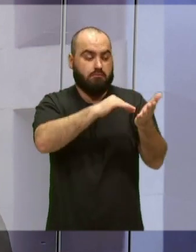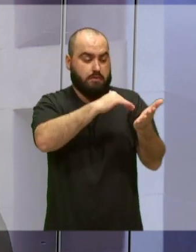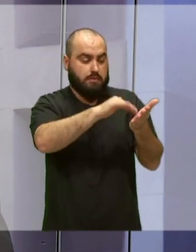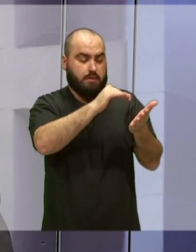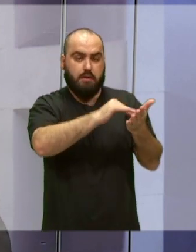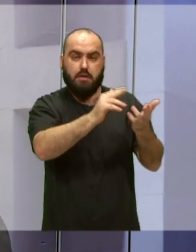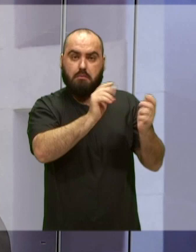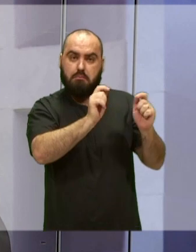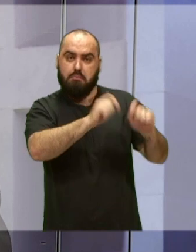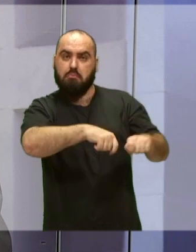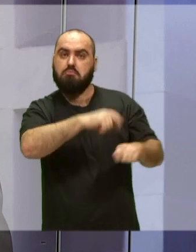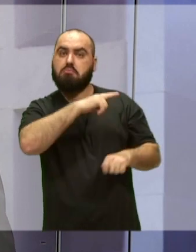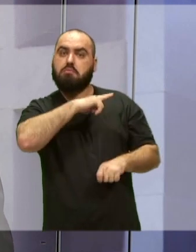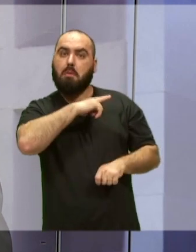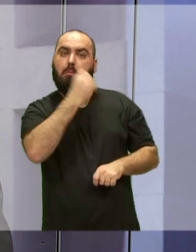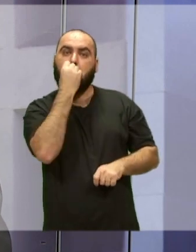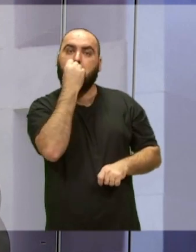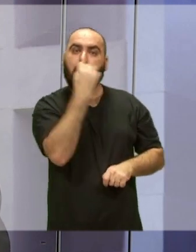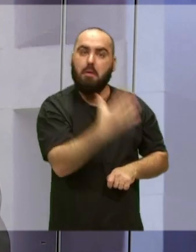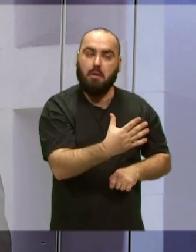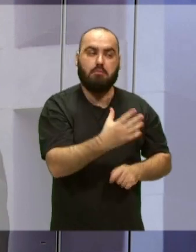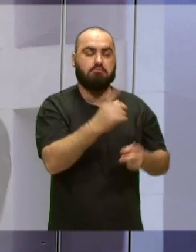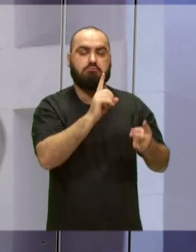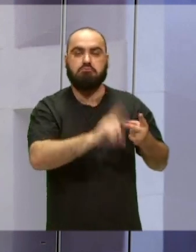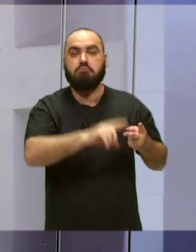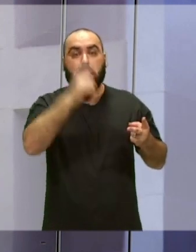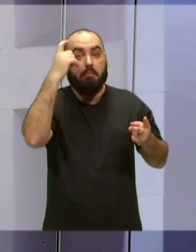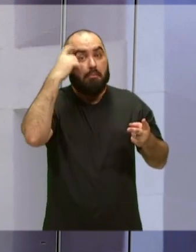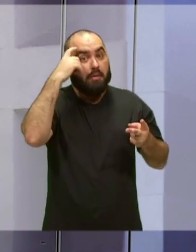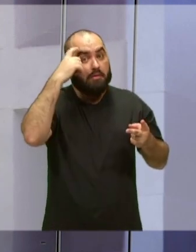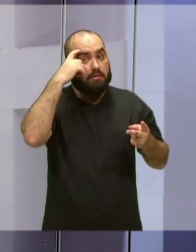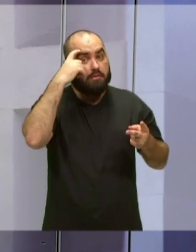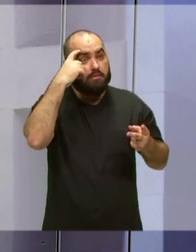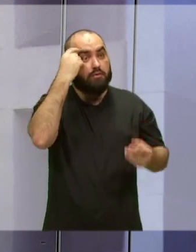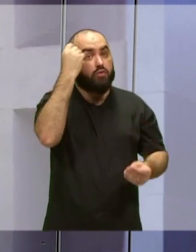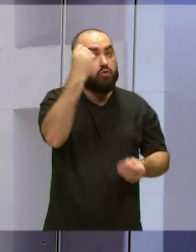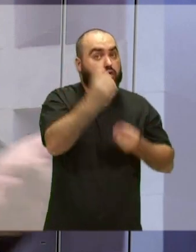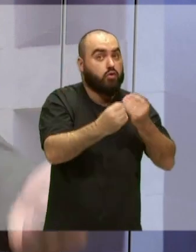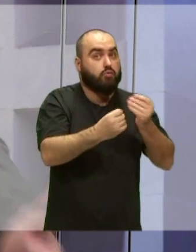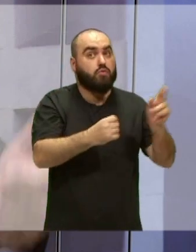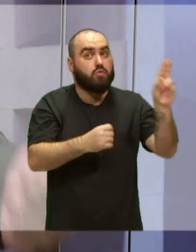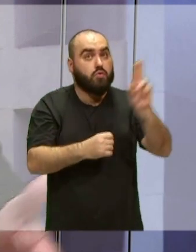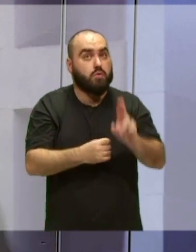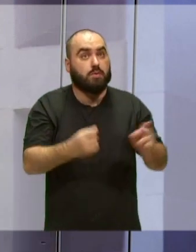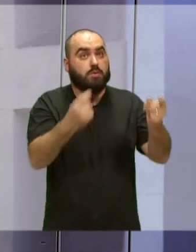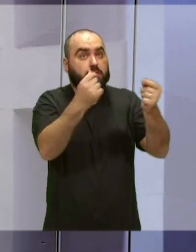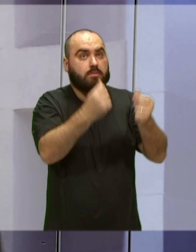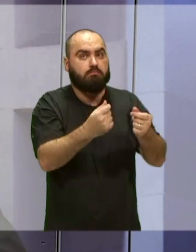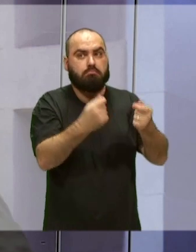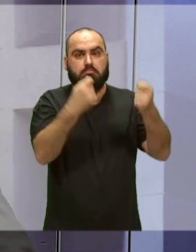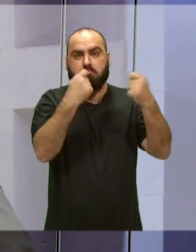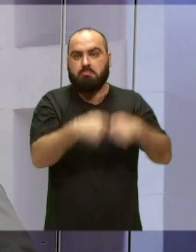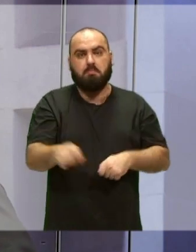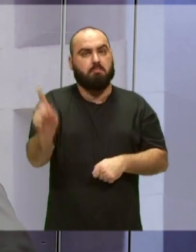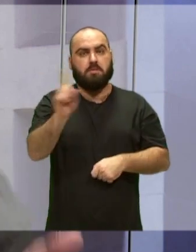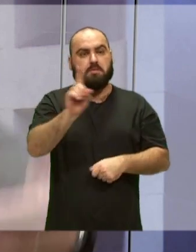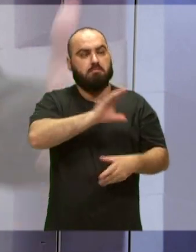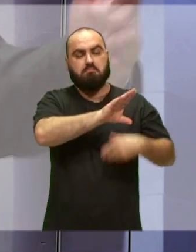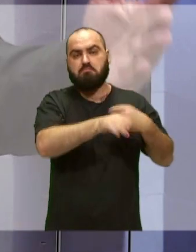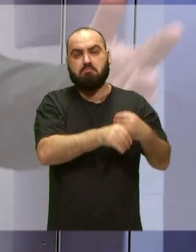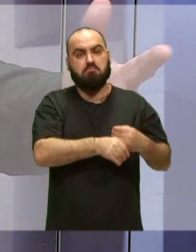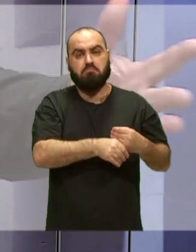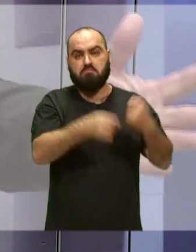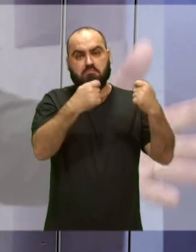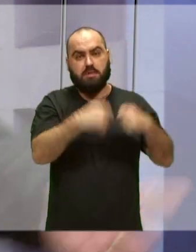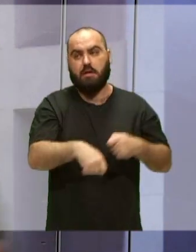uma na secretaria que pensa realmente como vai utilizar o dinheiro Não precisa de emenda e se utilizar emenda por